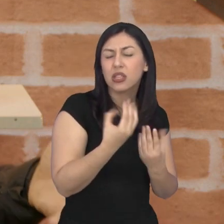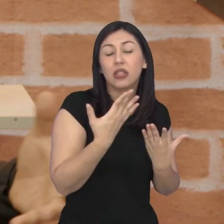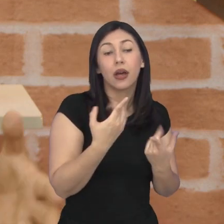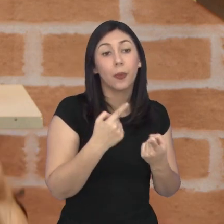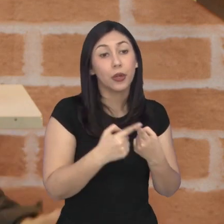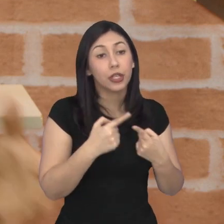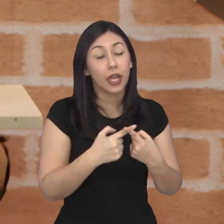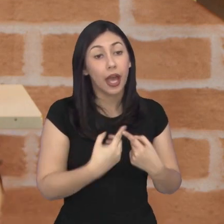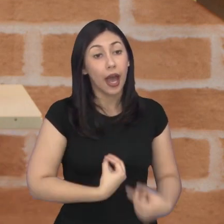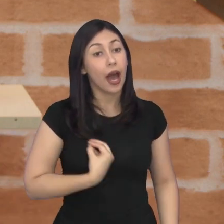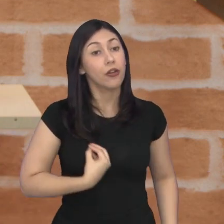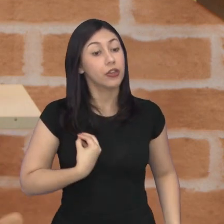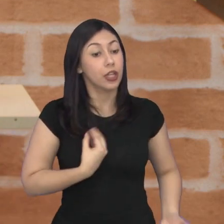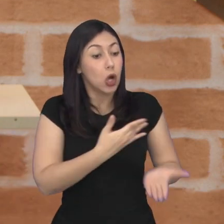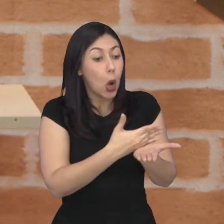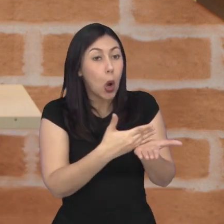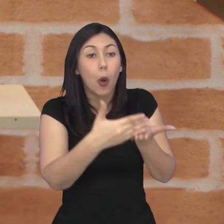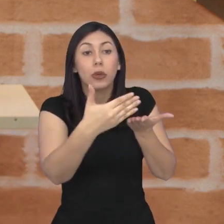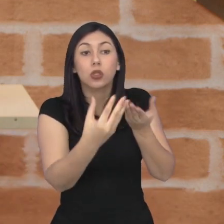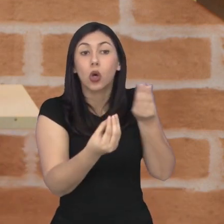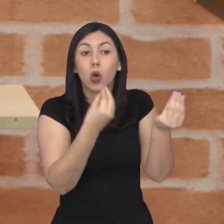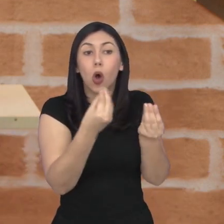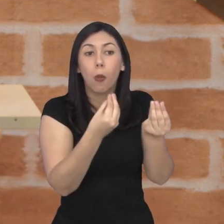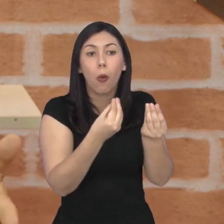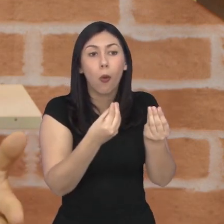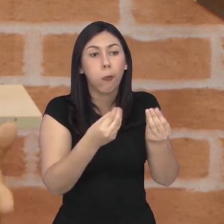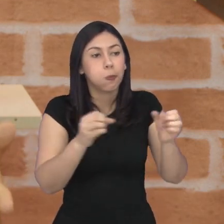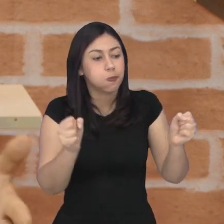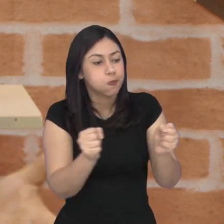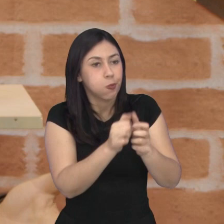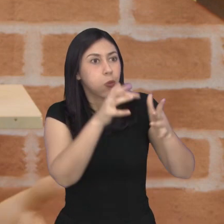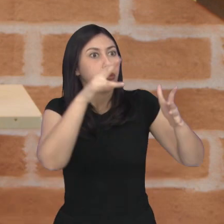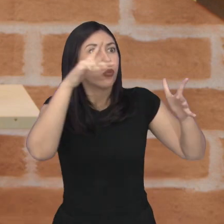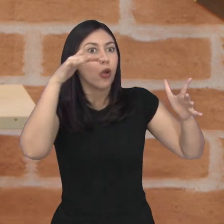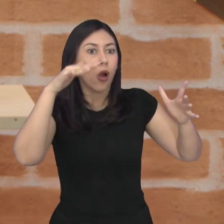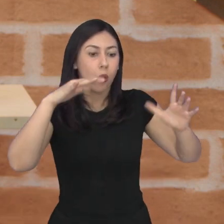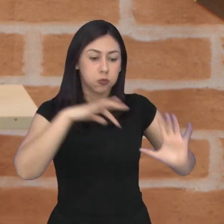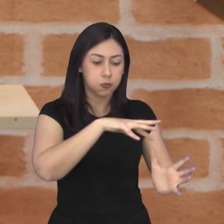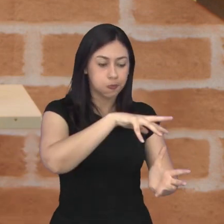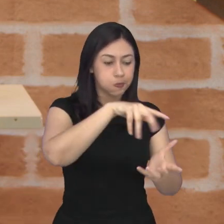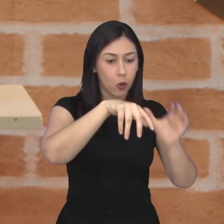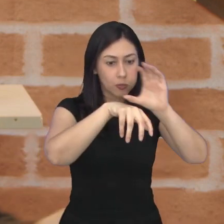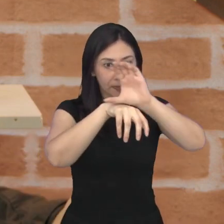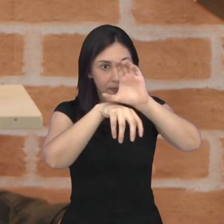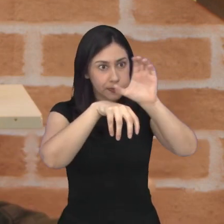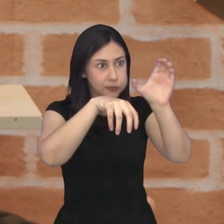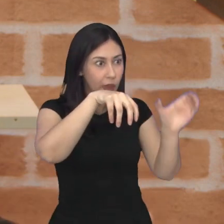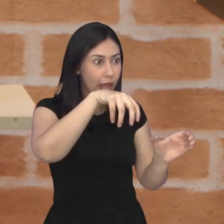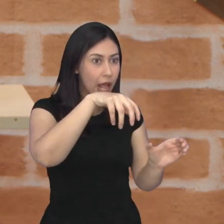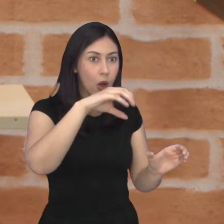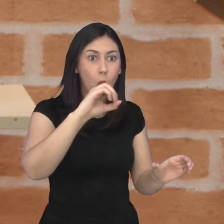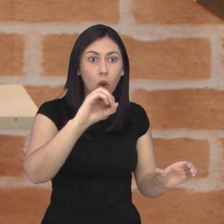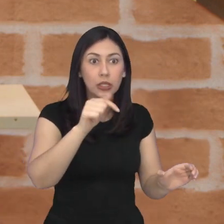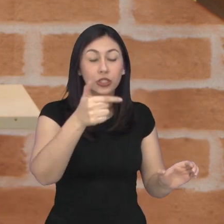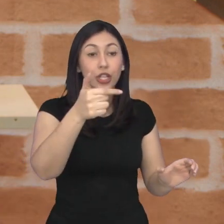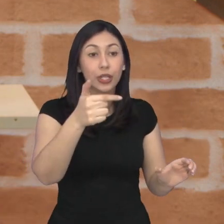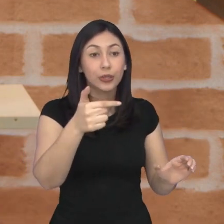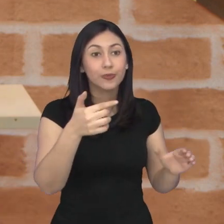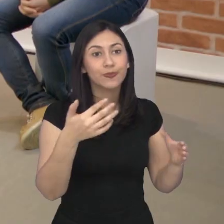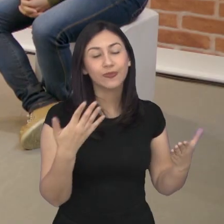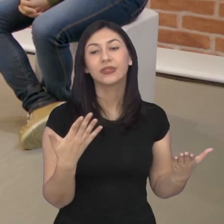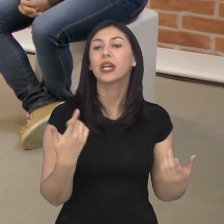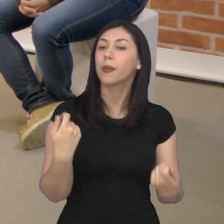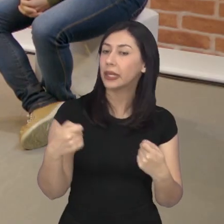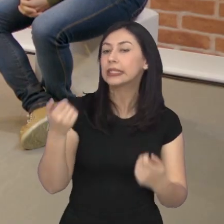Porque a origem da vida vem aí dessa fusão para formar atmosfera, oxigênio, né? Então, o mal necessário, né? No bom sentido. Acho